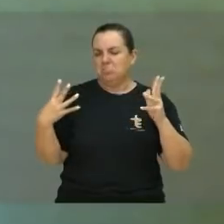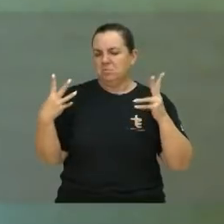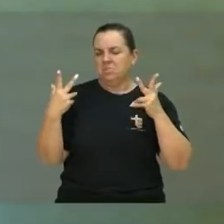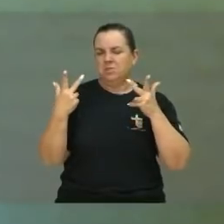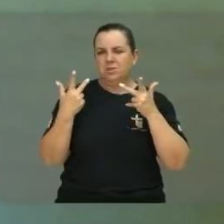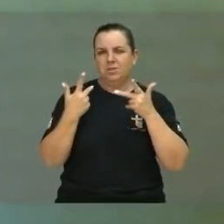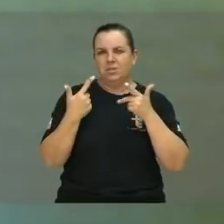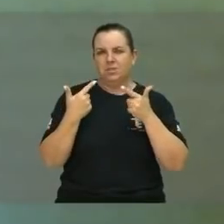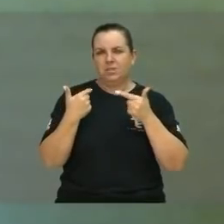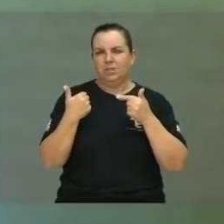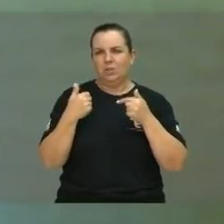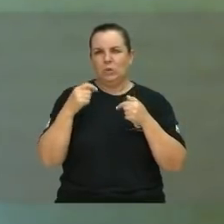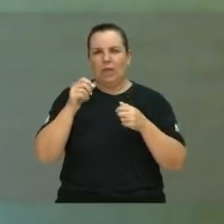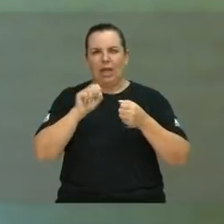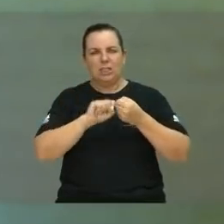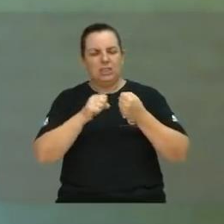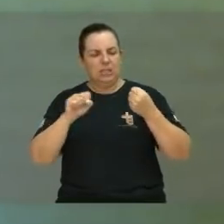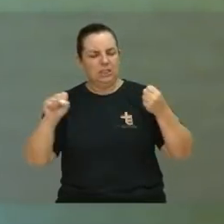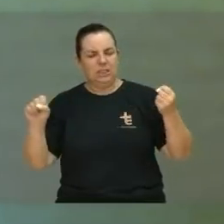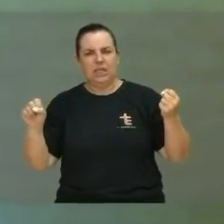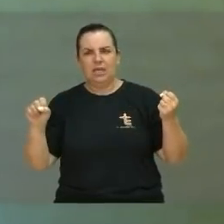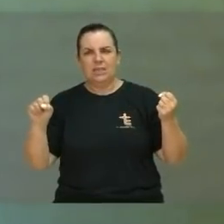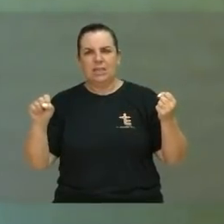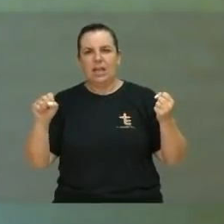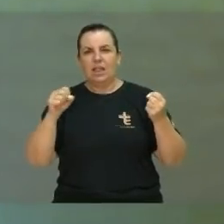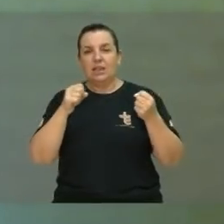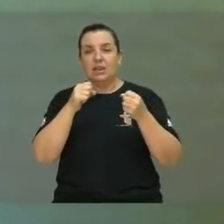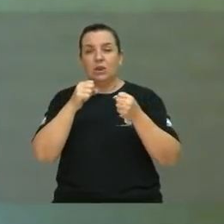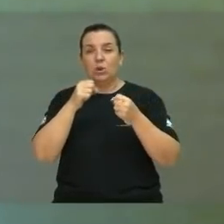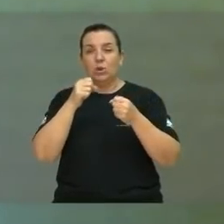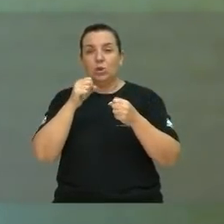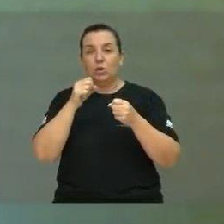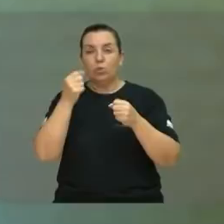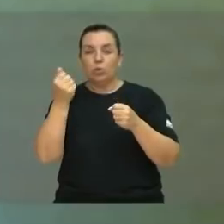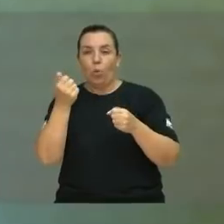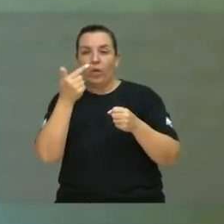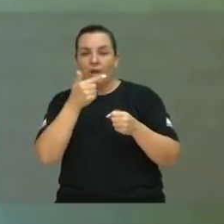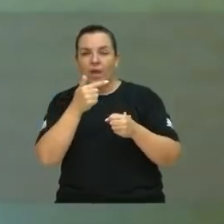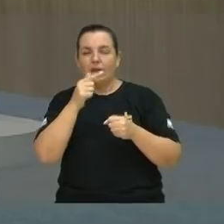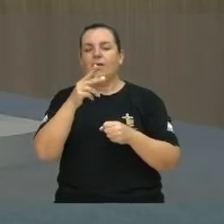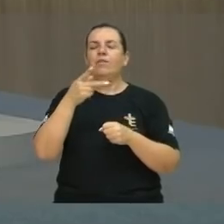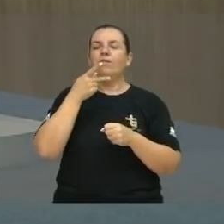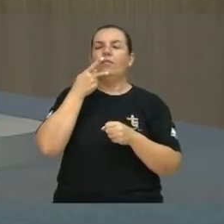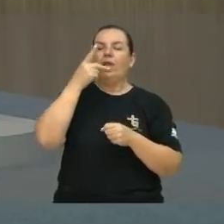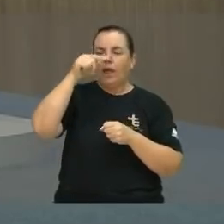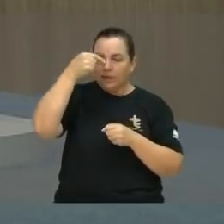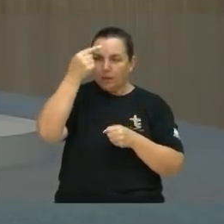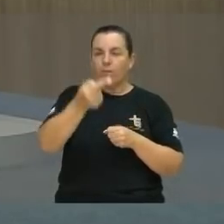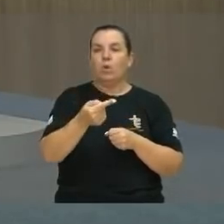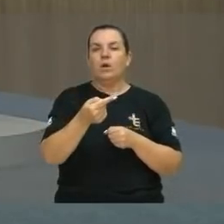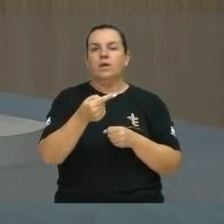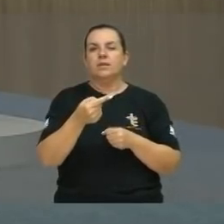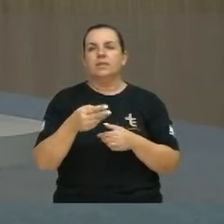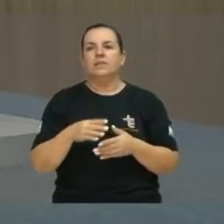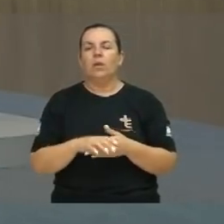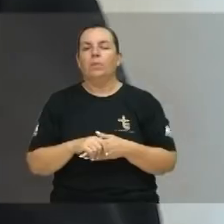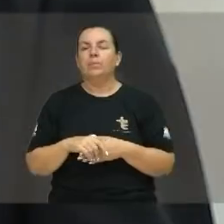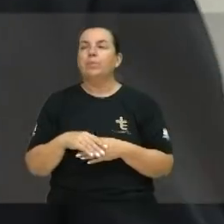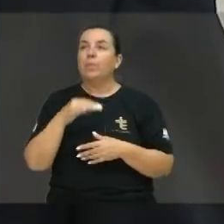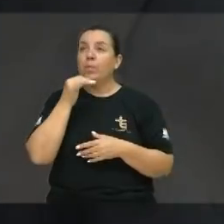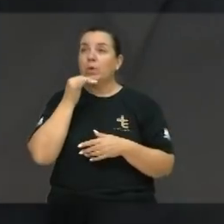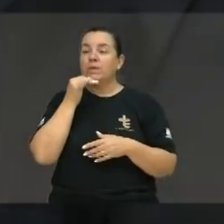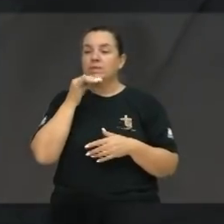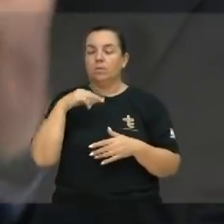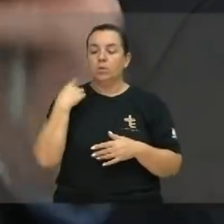destacar a grandeza do que será dito logo a seguir onde seja se quiséssemos usar a